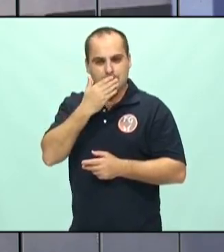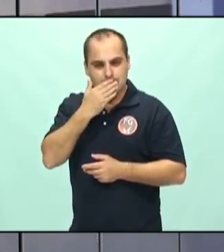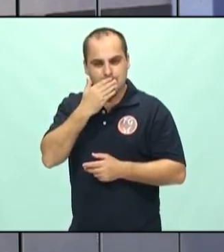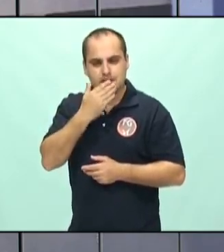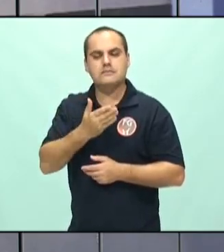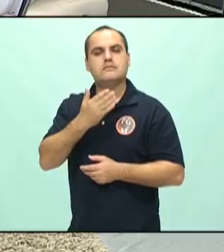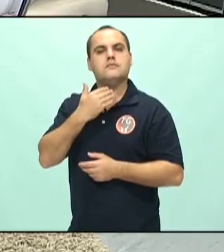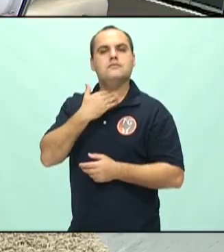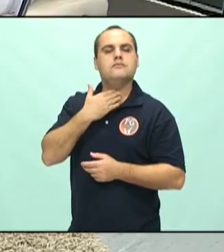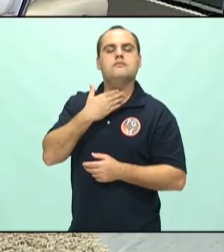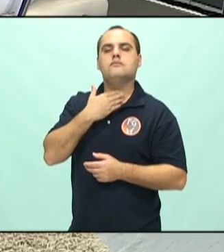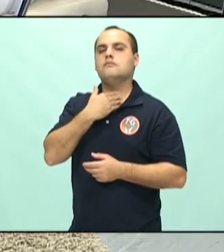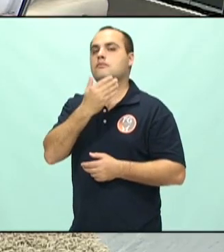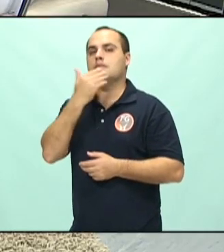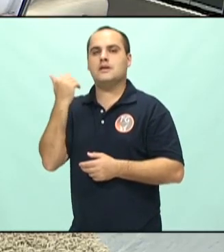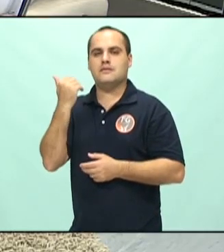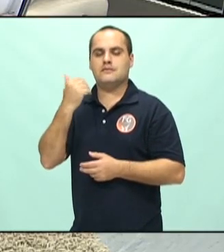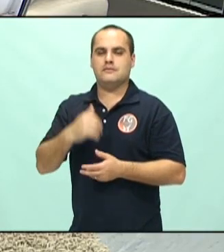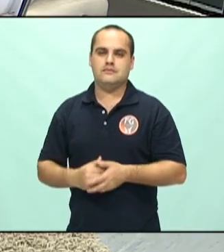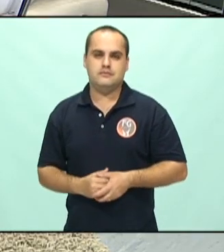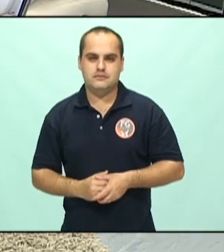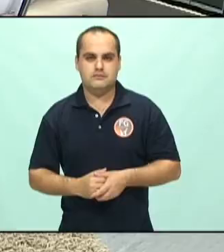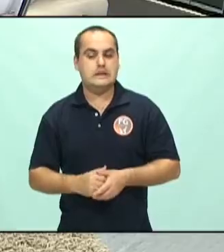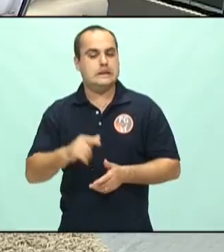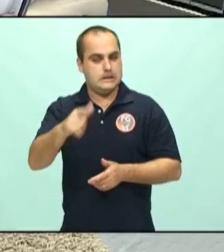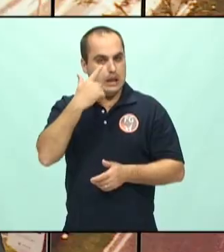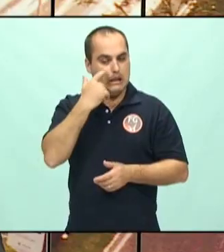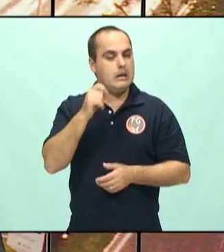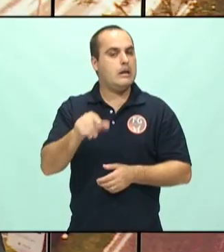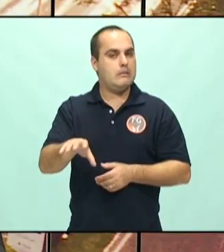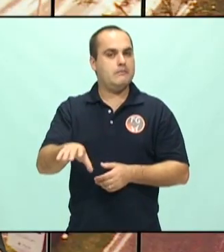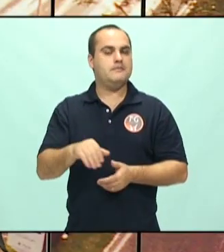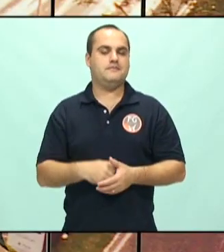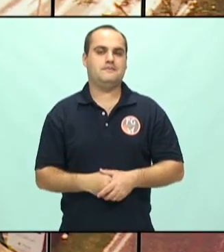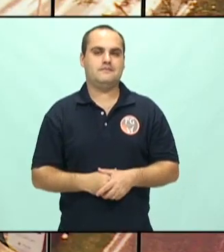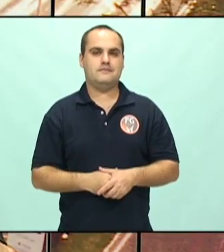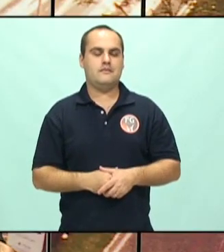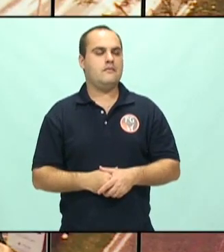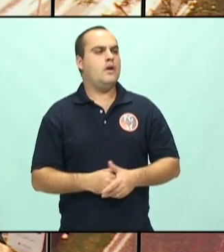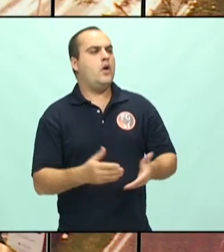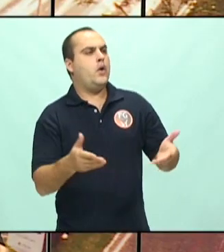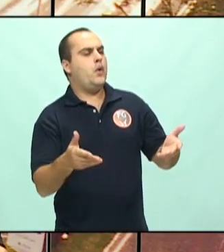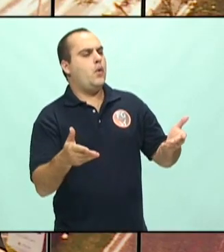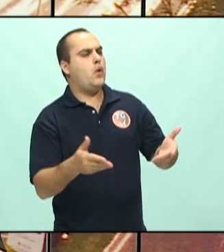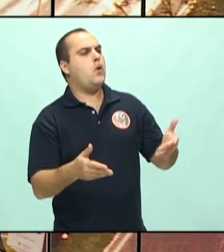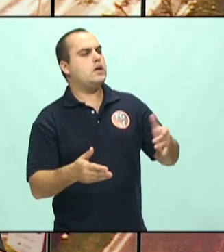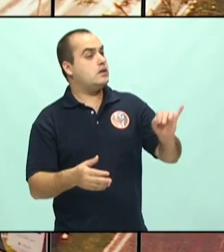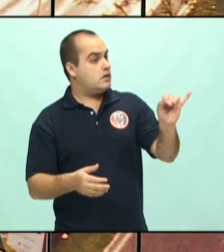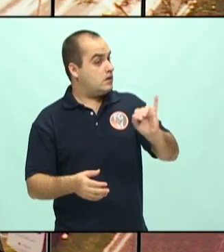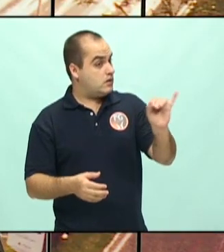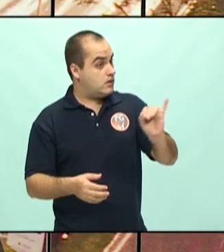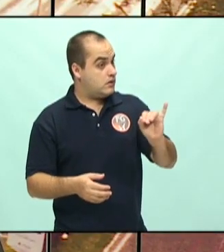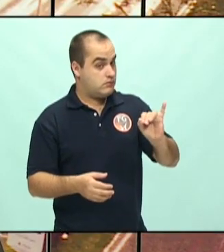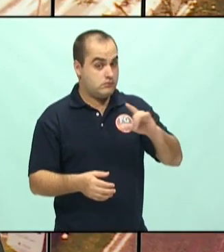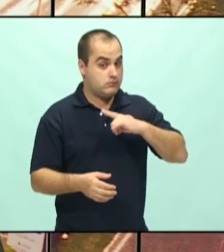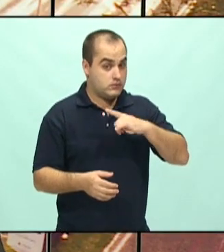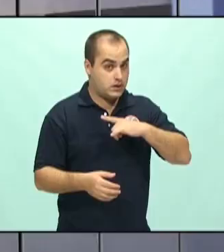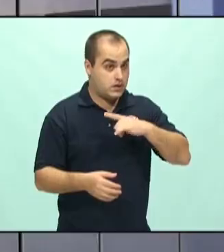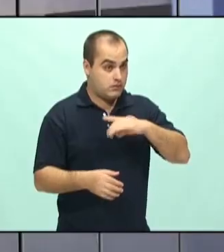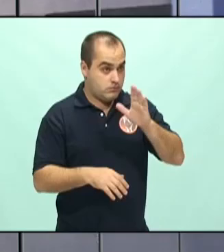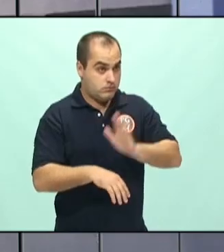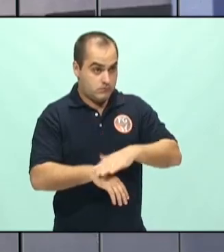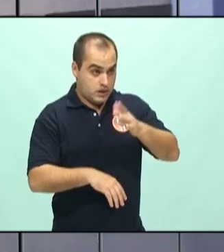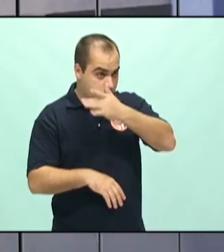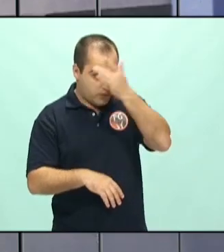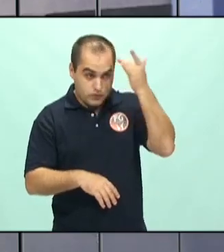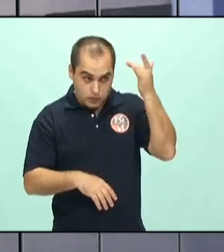médicos valor várias coisas é muito interessante é a mesma hoje nós temos em itajaí além do senhor mais alguns a op